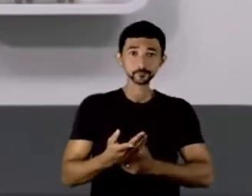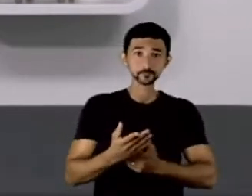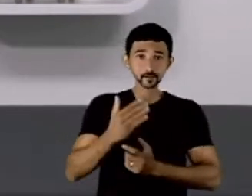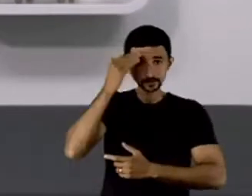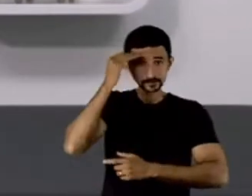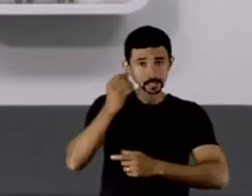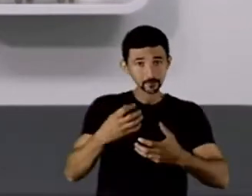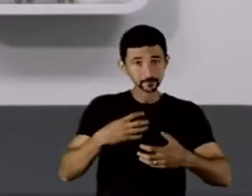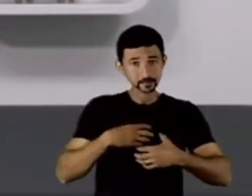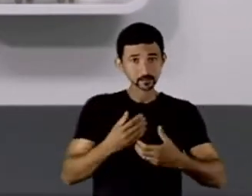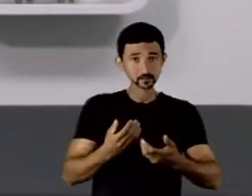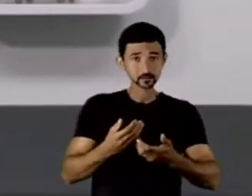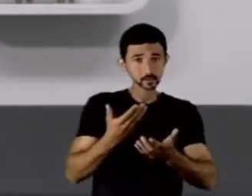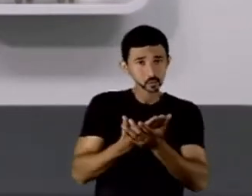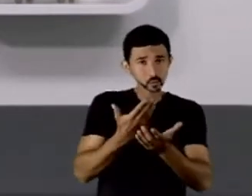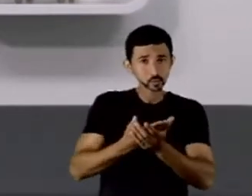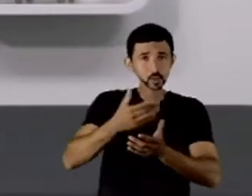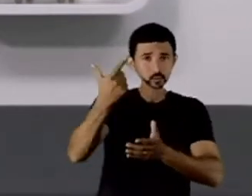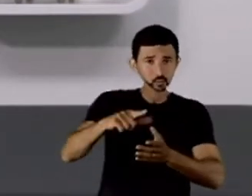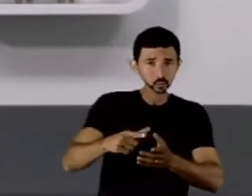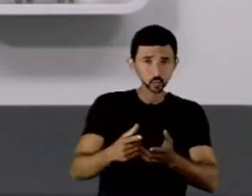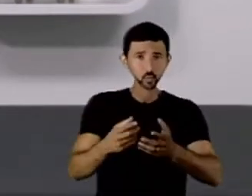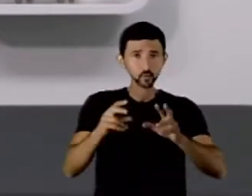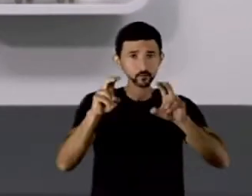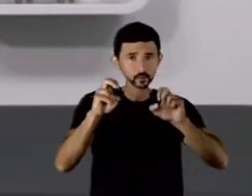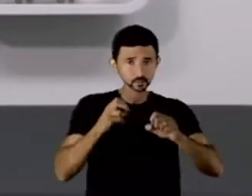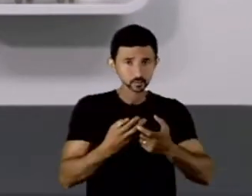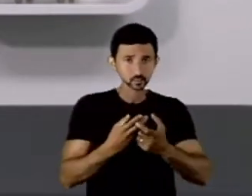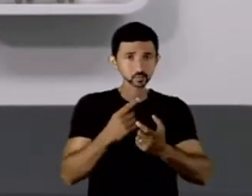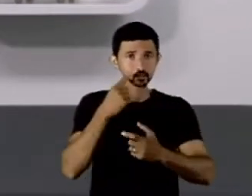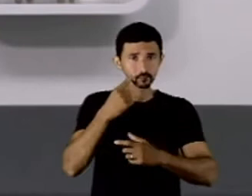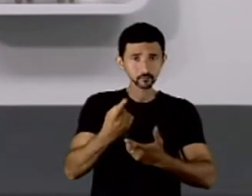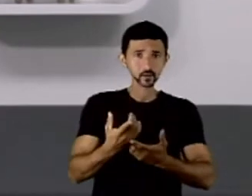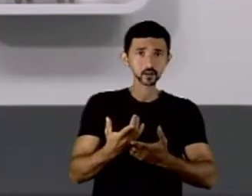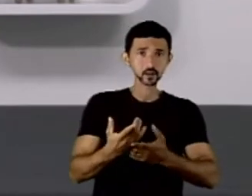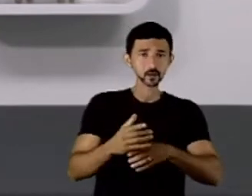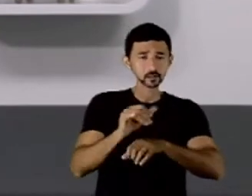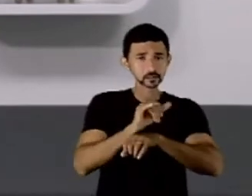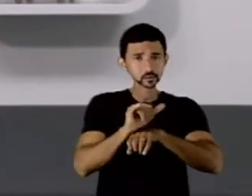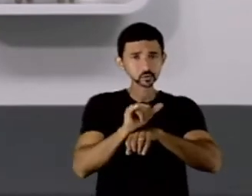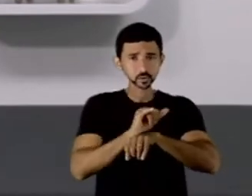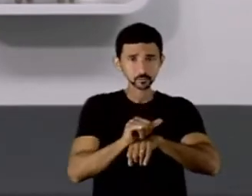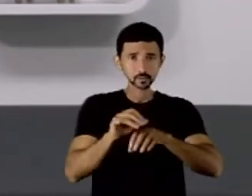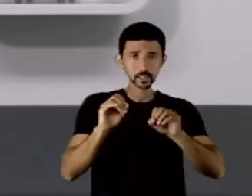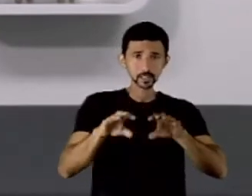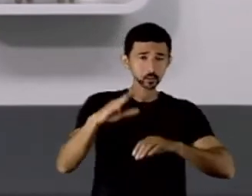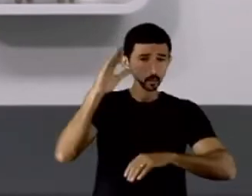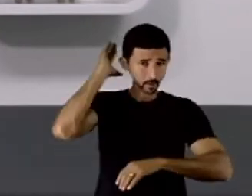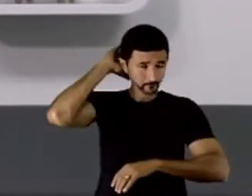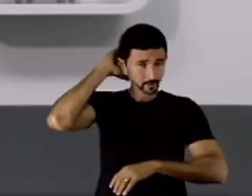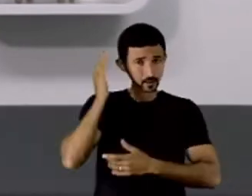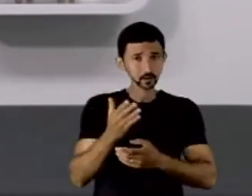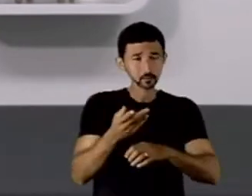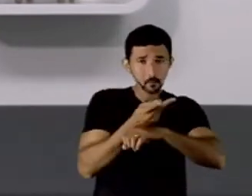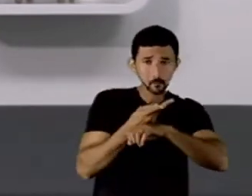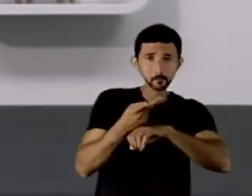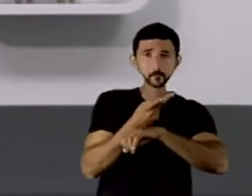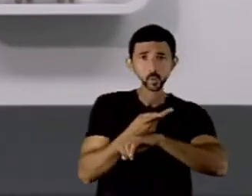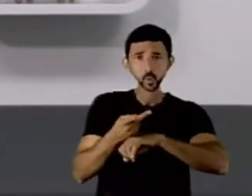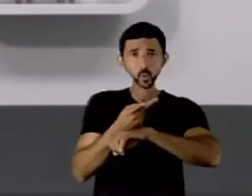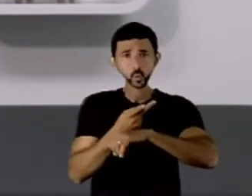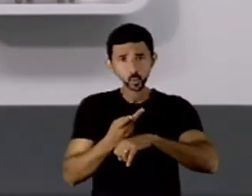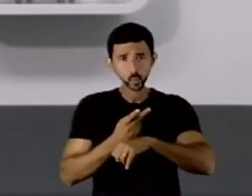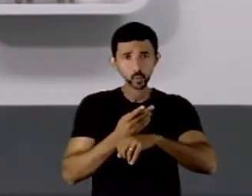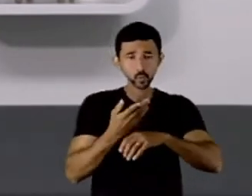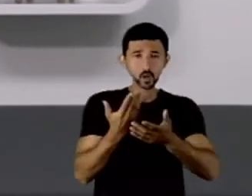sinta necessidade de revisar esse conteúdo, vai lá no nosso canal Educa Belém e procura essa aula